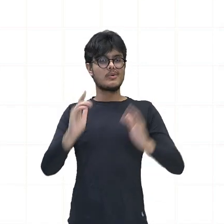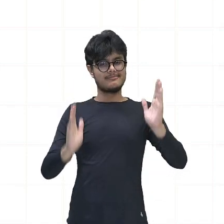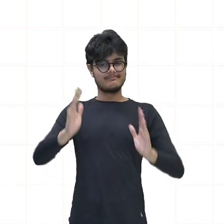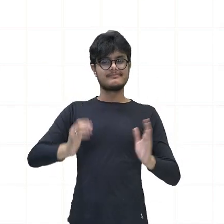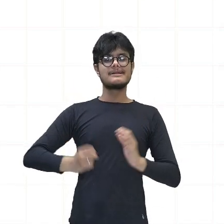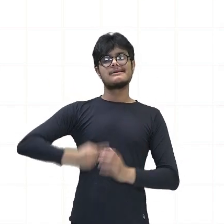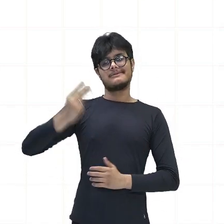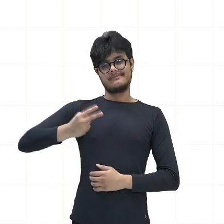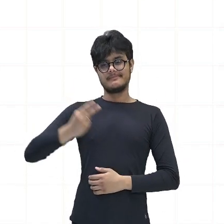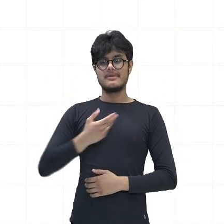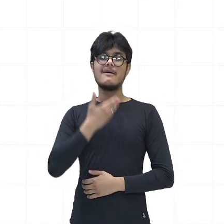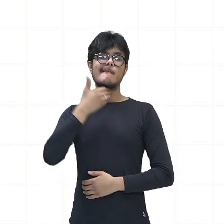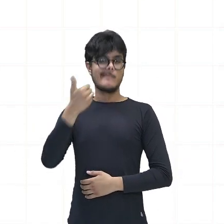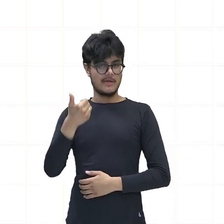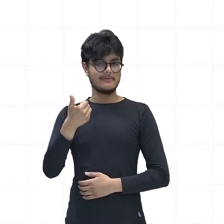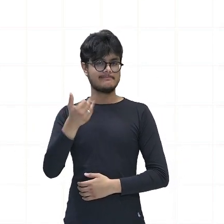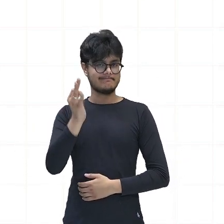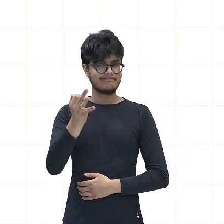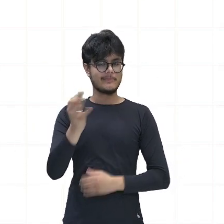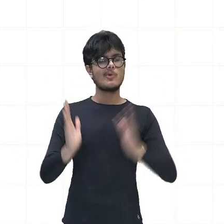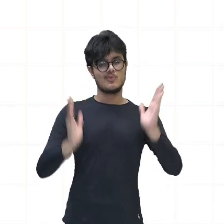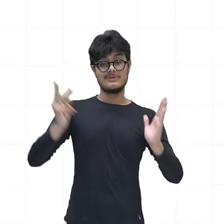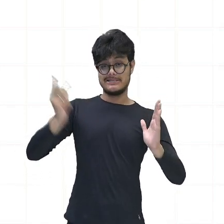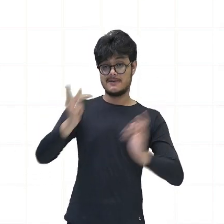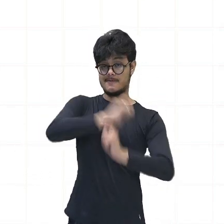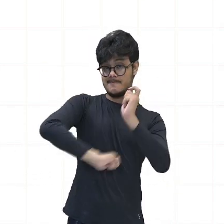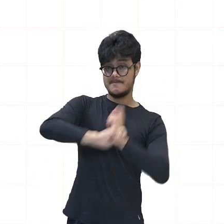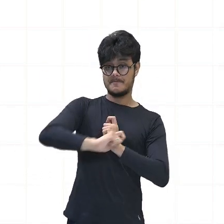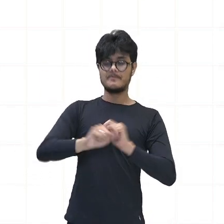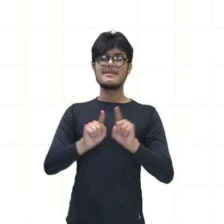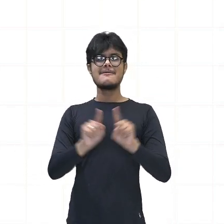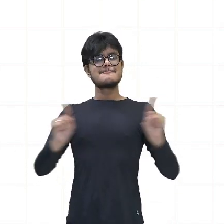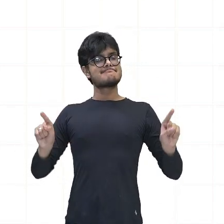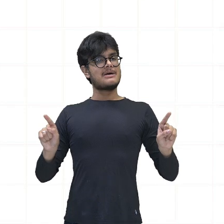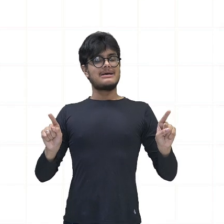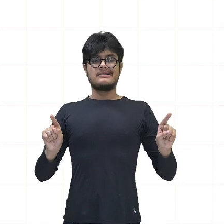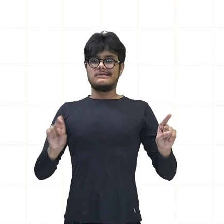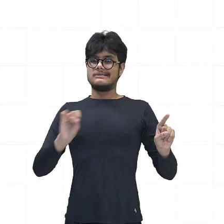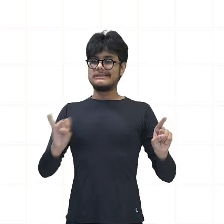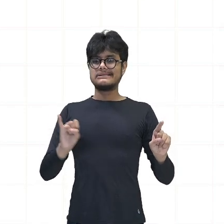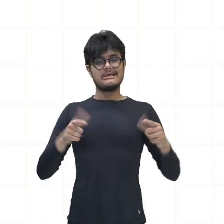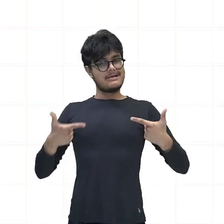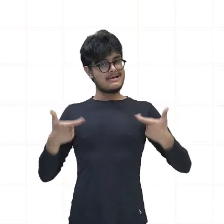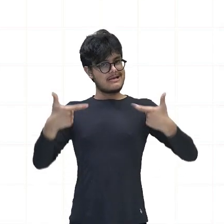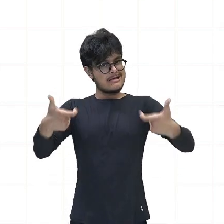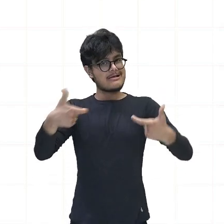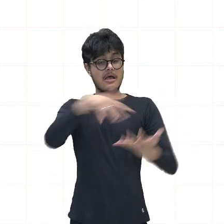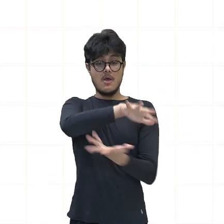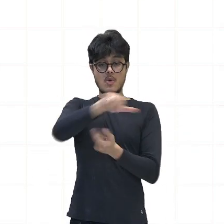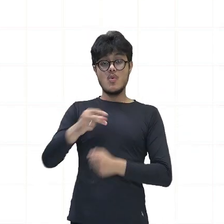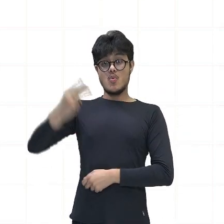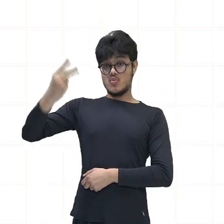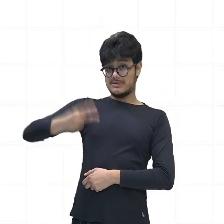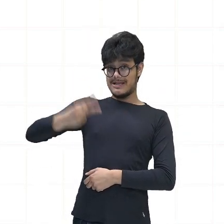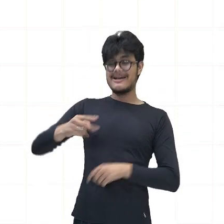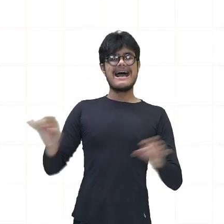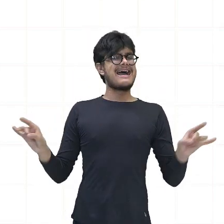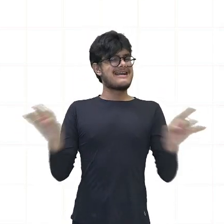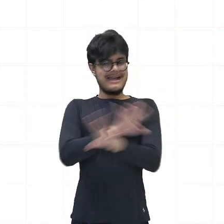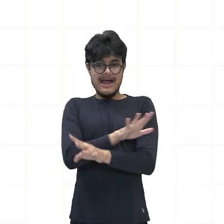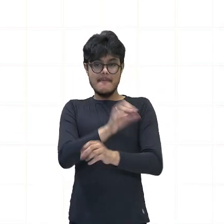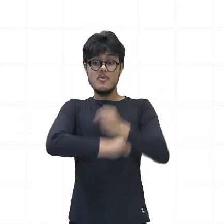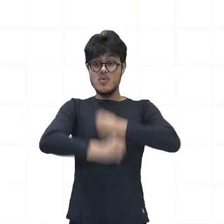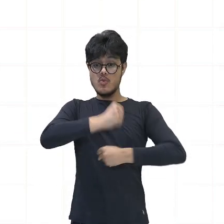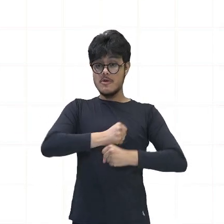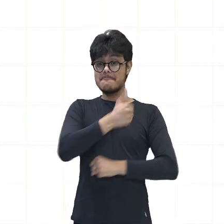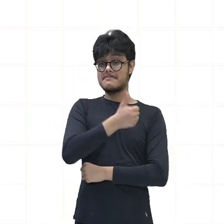novo fôlego, que é conhecido como o segundo ciclo, porém, quando acaba a Segunda Guerra Mundial, lá em 1945,